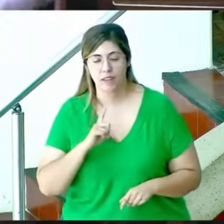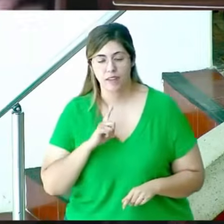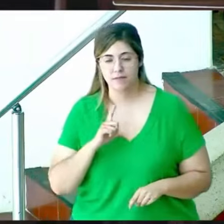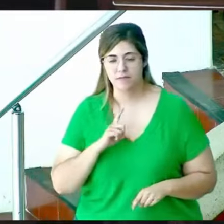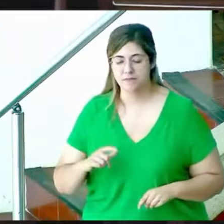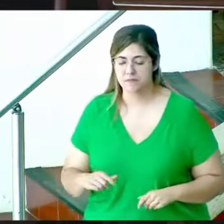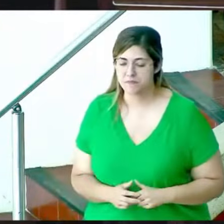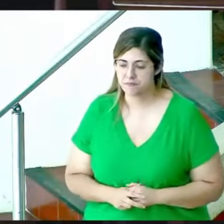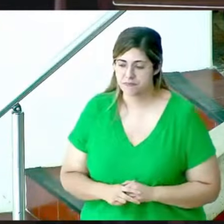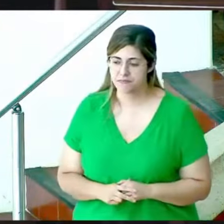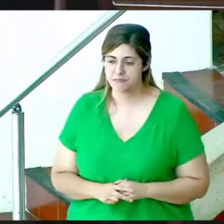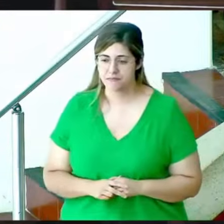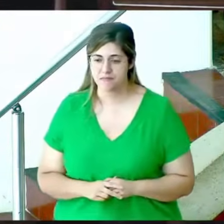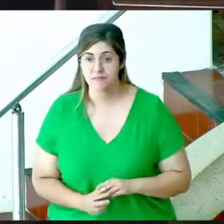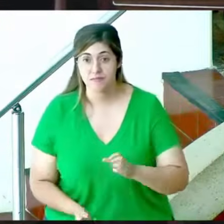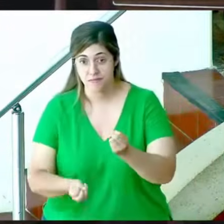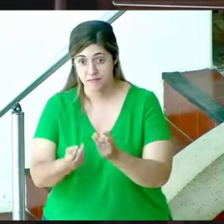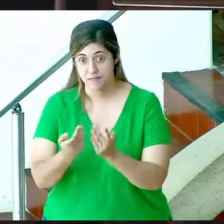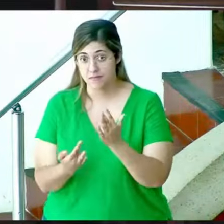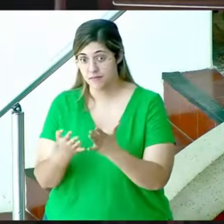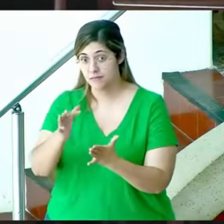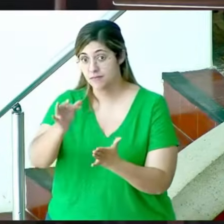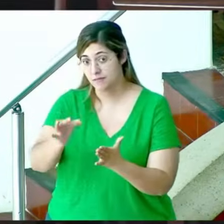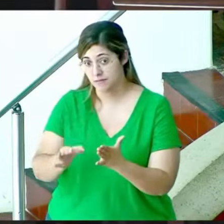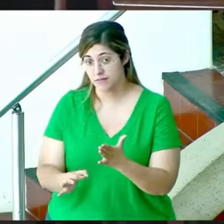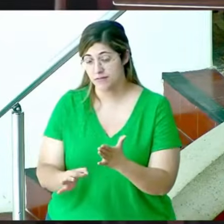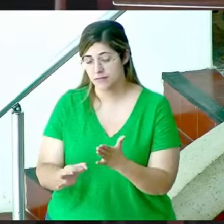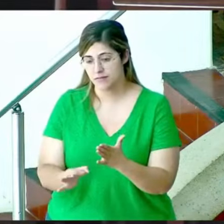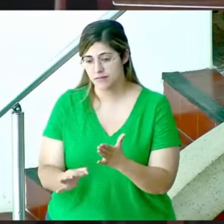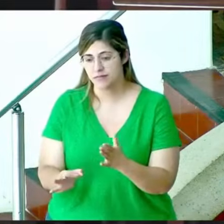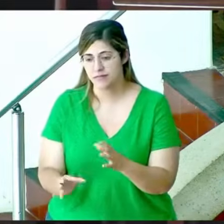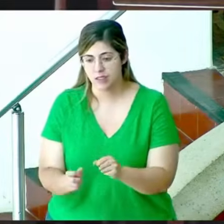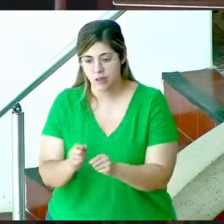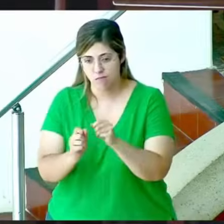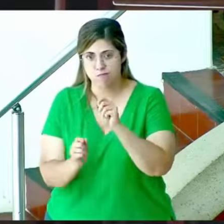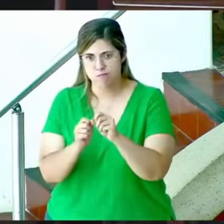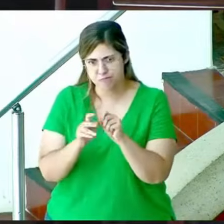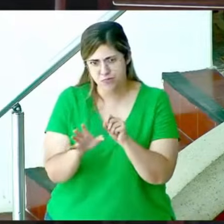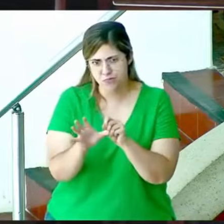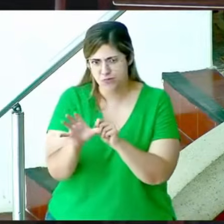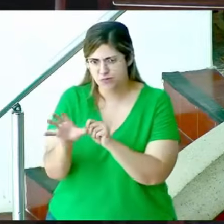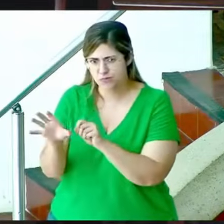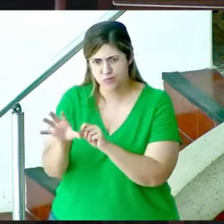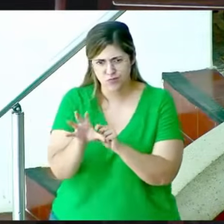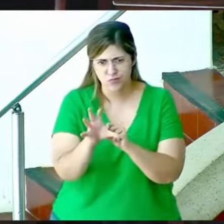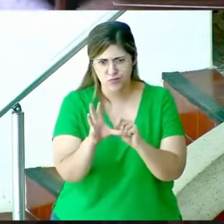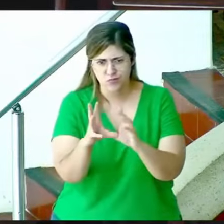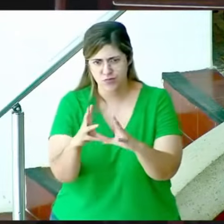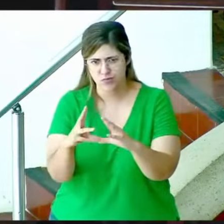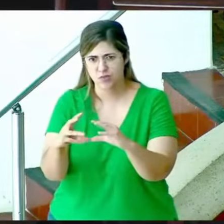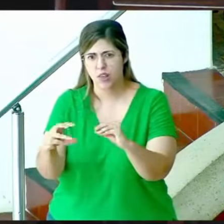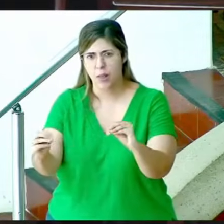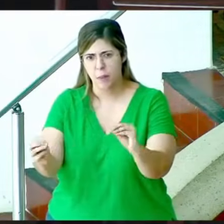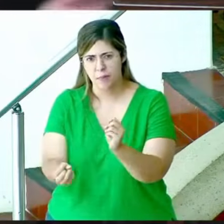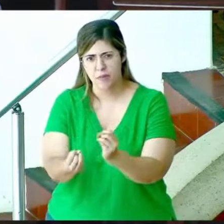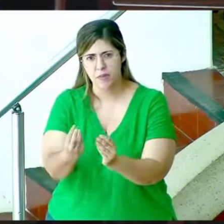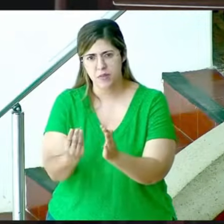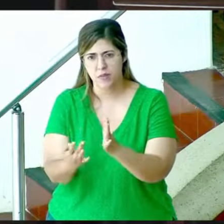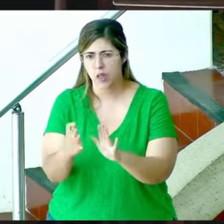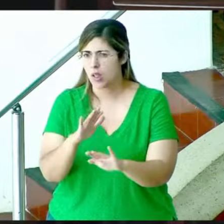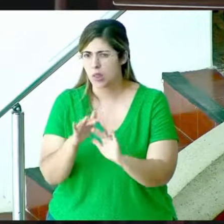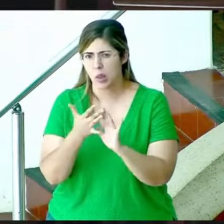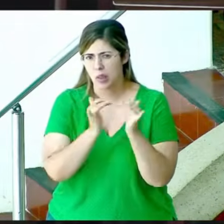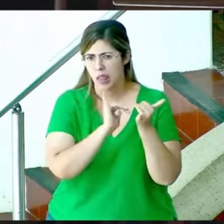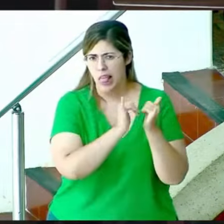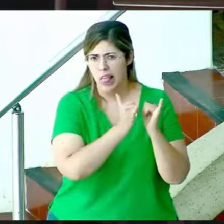borracha, tem extintor para paredes, tem extintor para coisas elétricas. Errou a substância